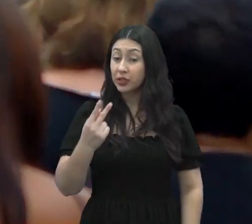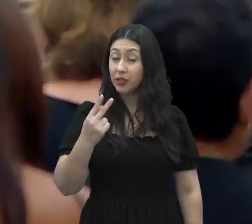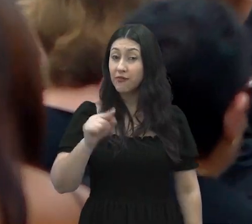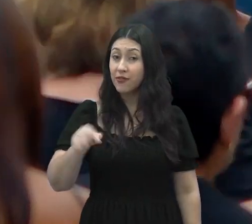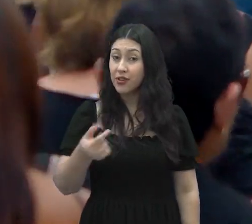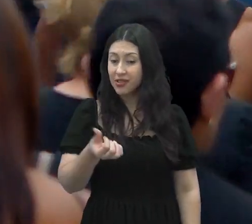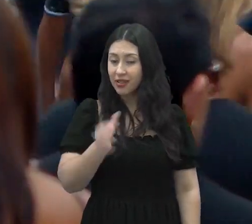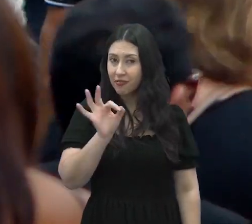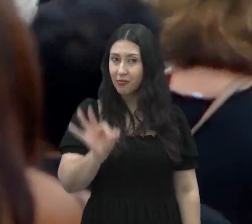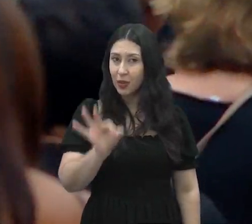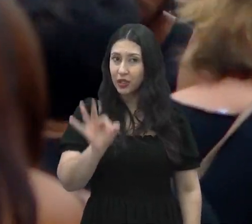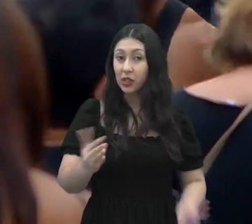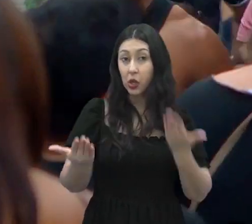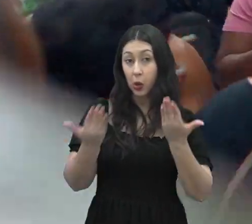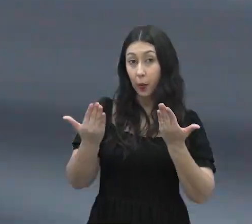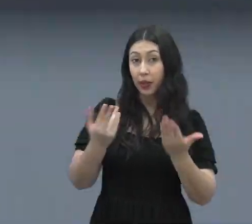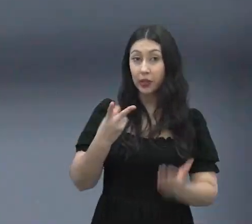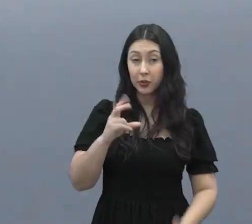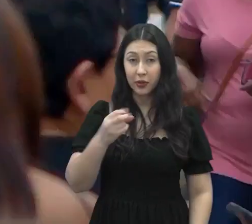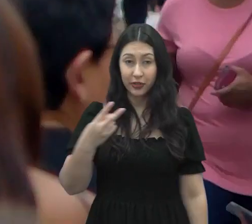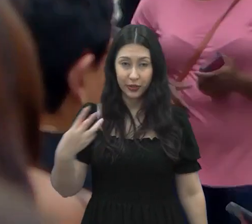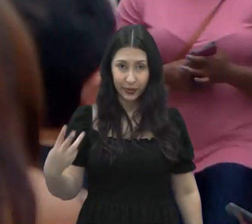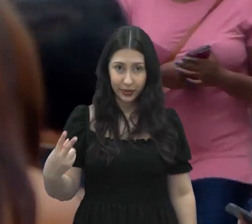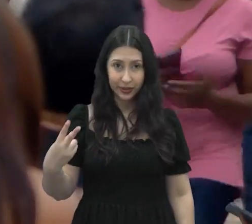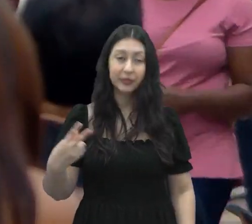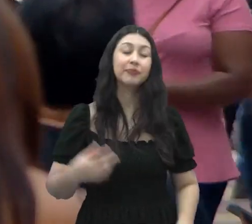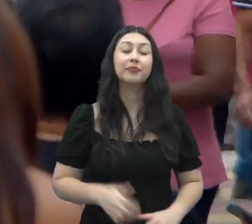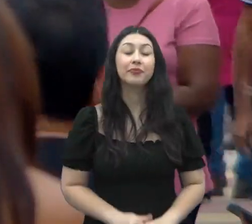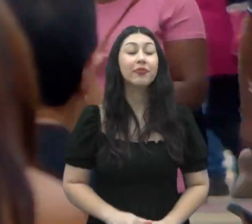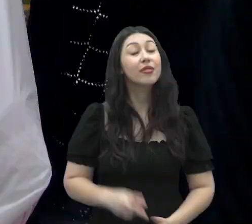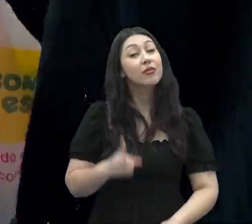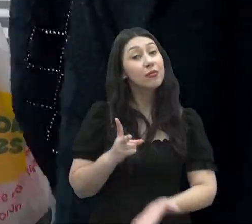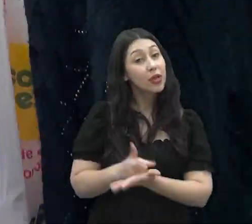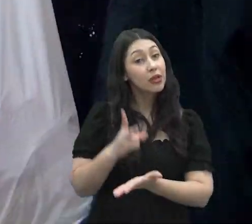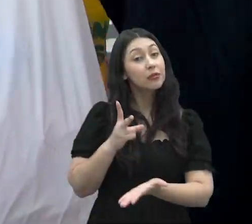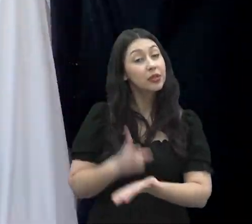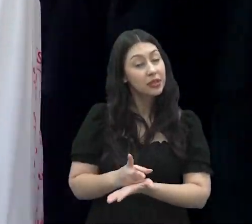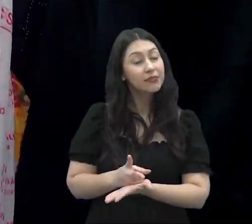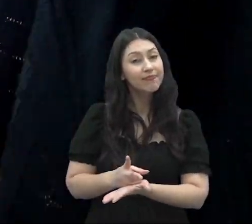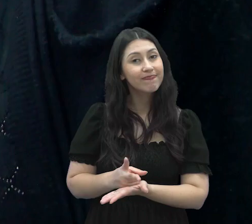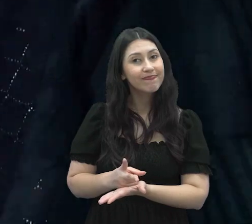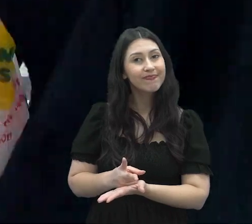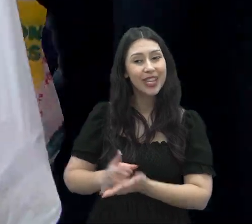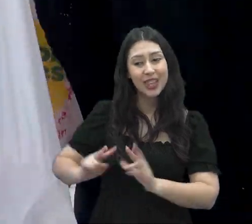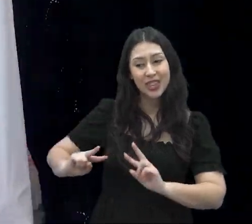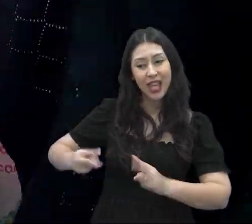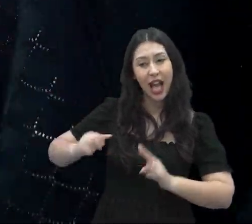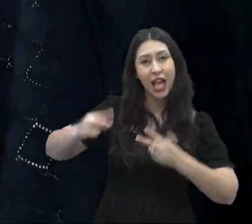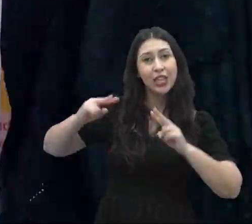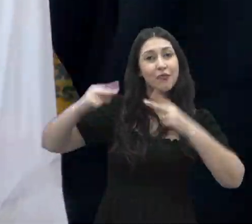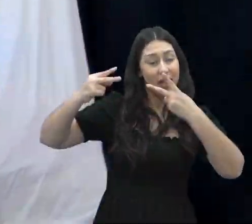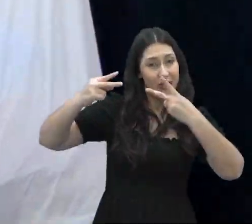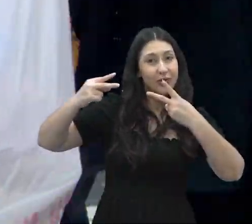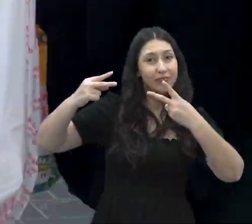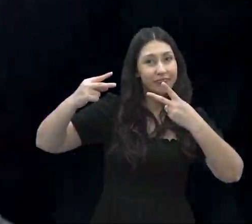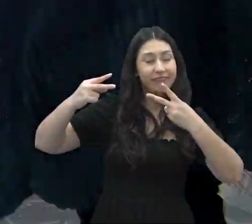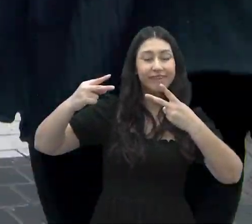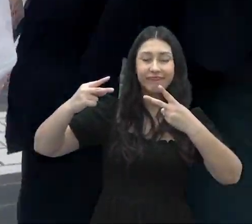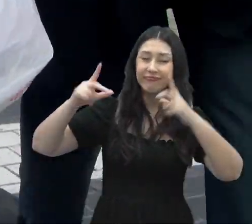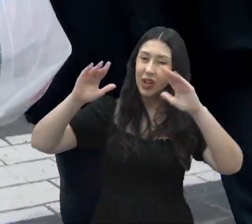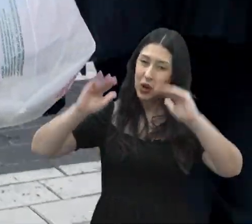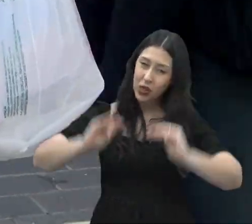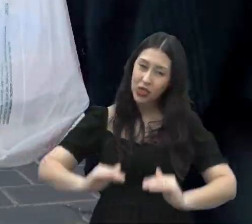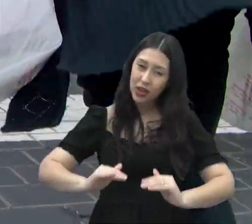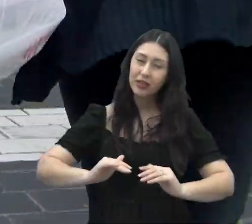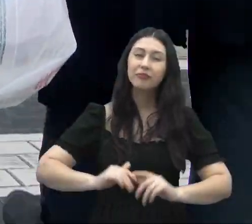de 12,6% em relação a 2022. Mesmo assim, o rendimento dessa camada de